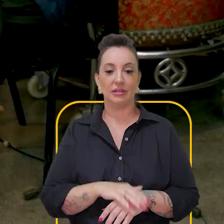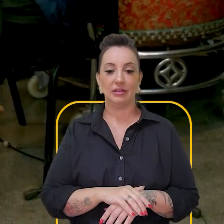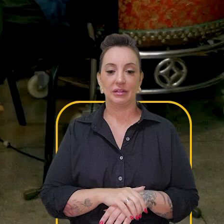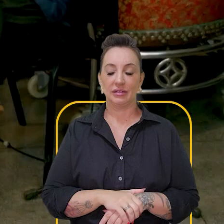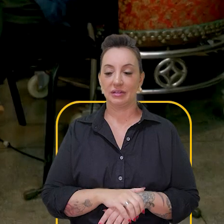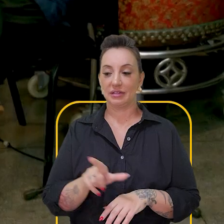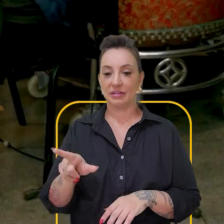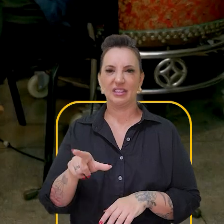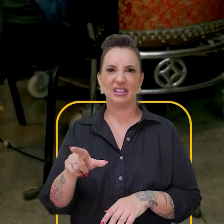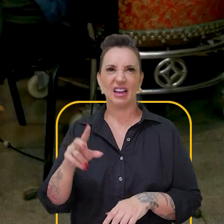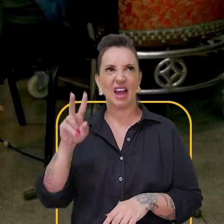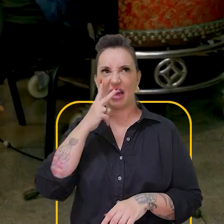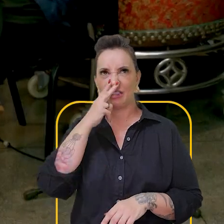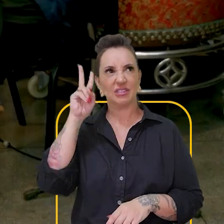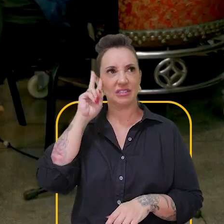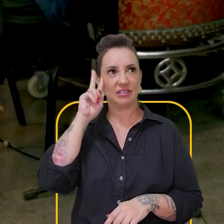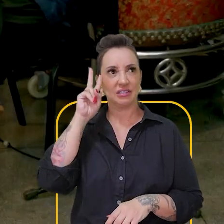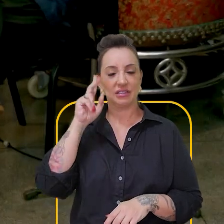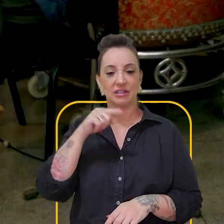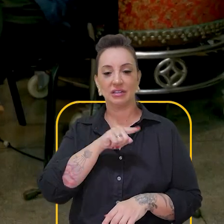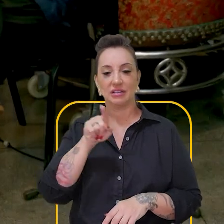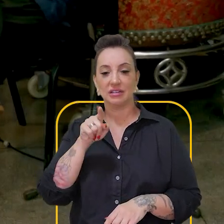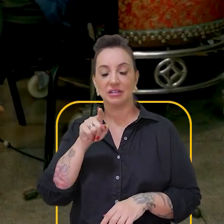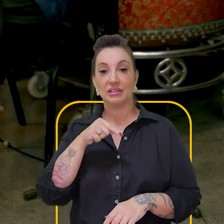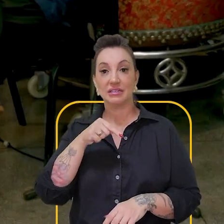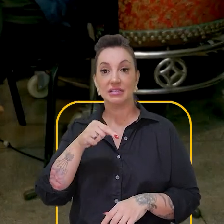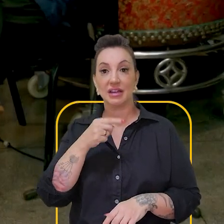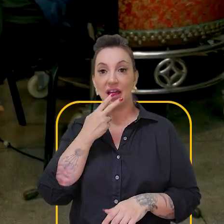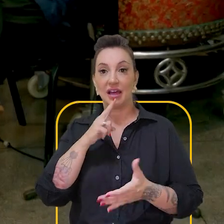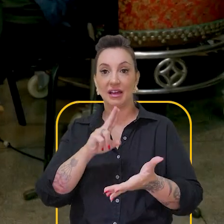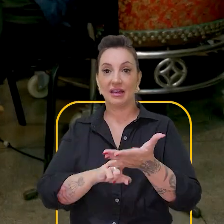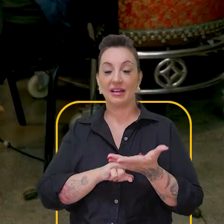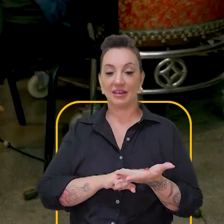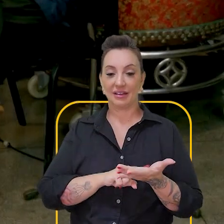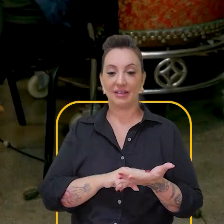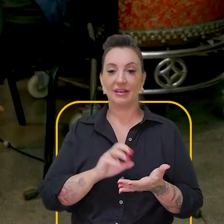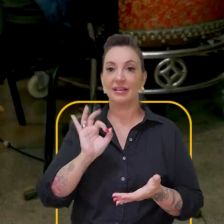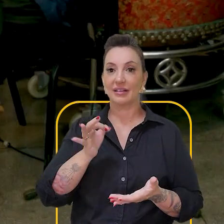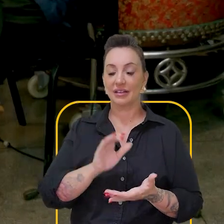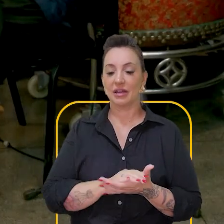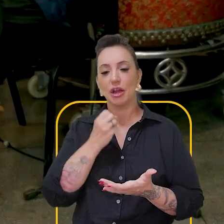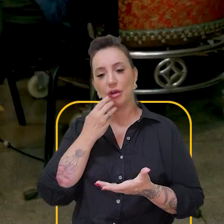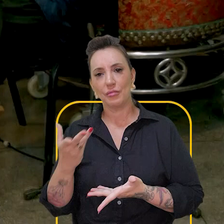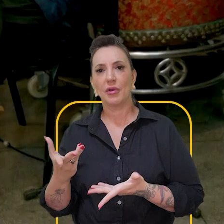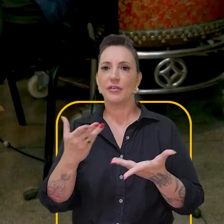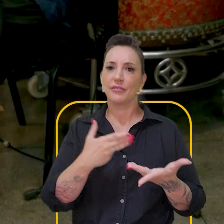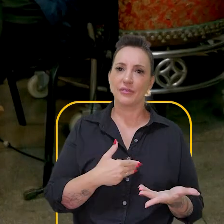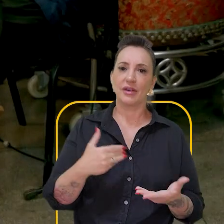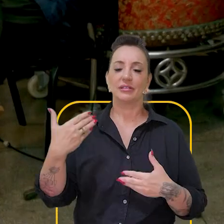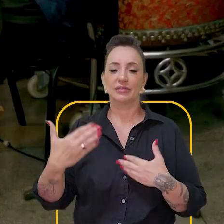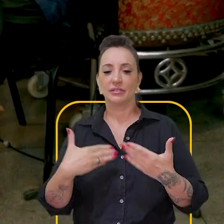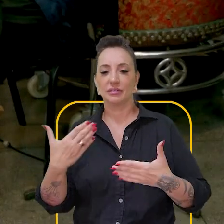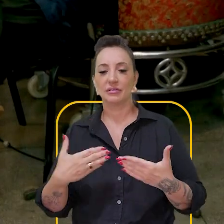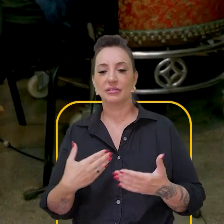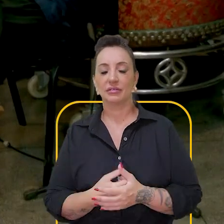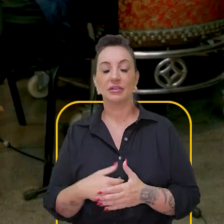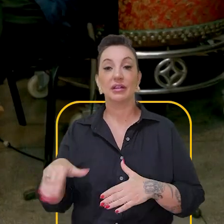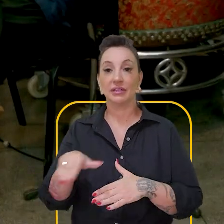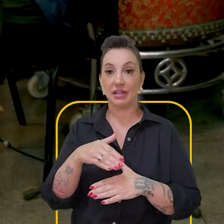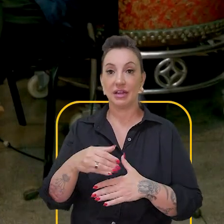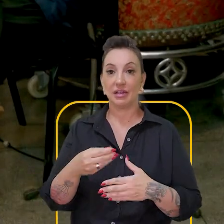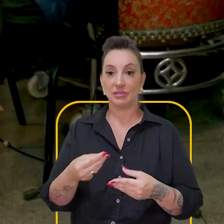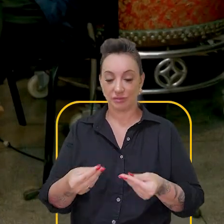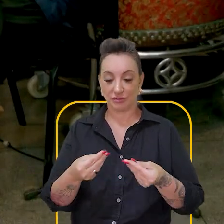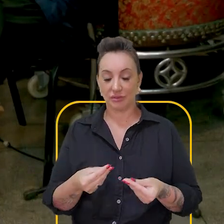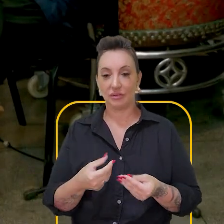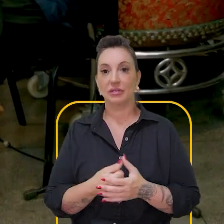bem-vindo vem aí e tal e me mandou o endereço como eu ia com os dois meninos eu deixei a carta em casa